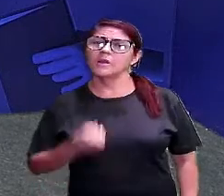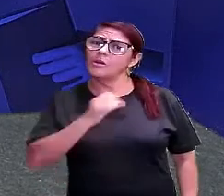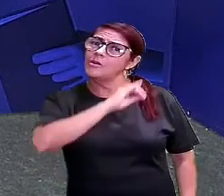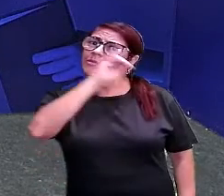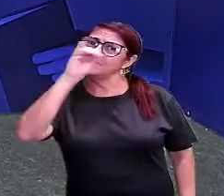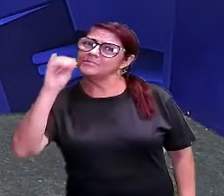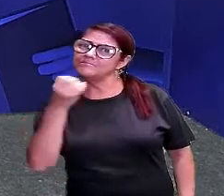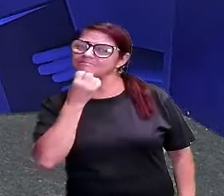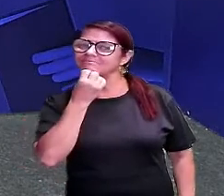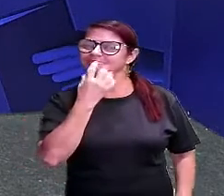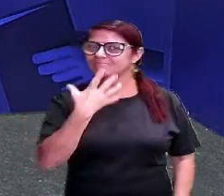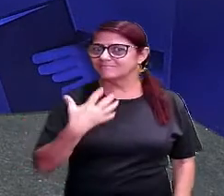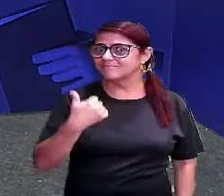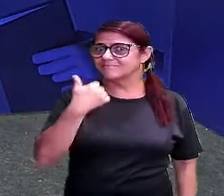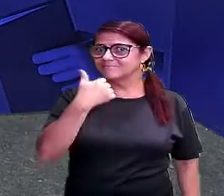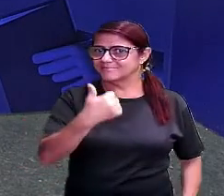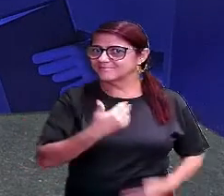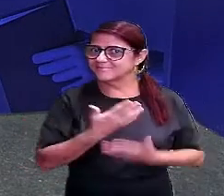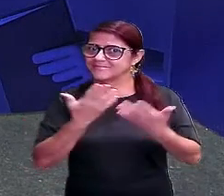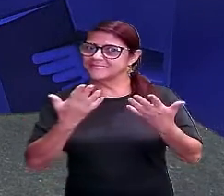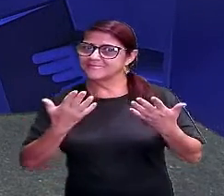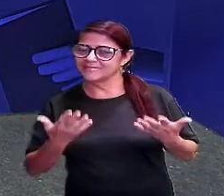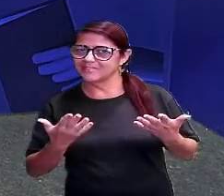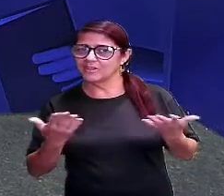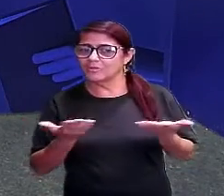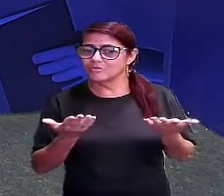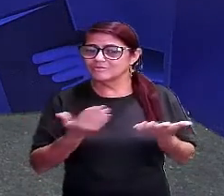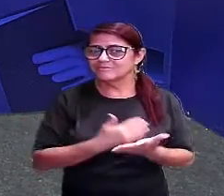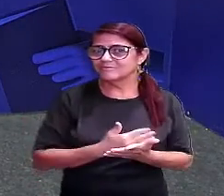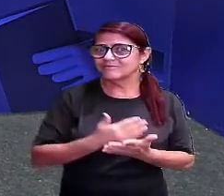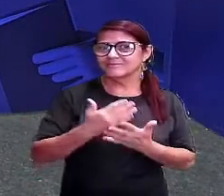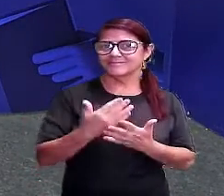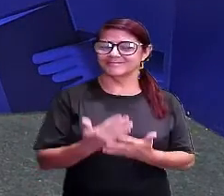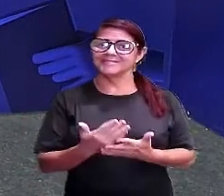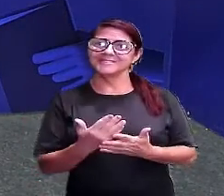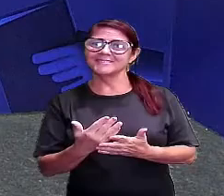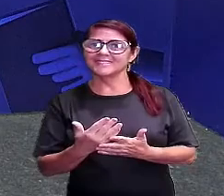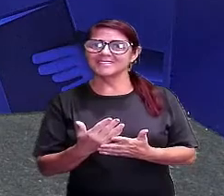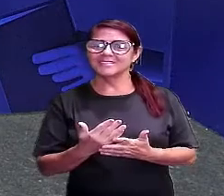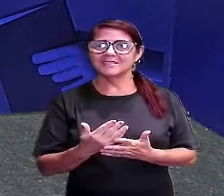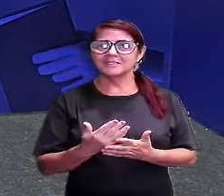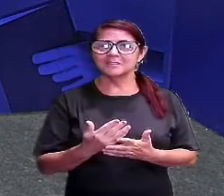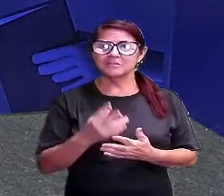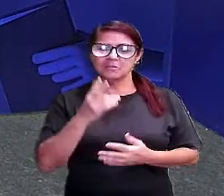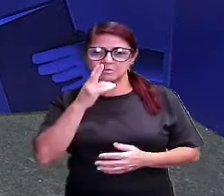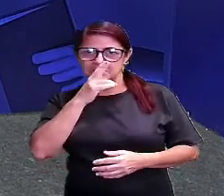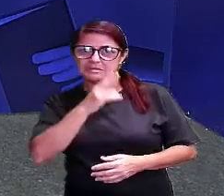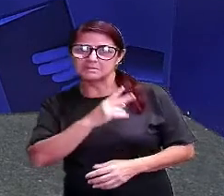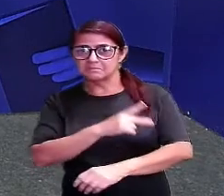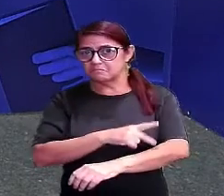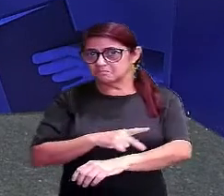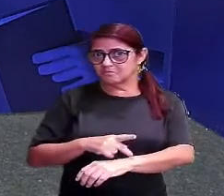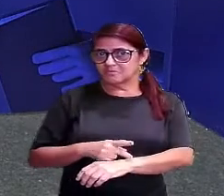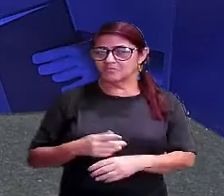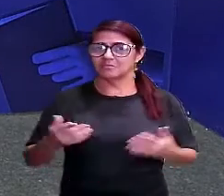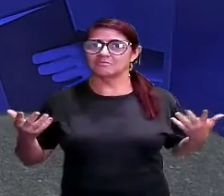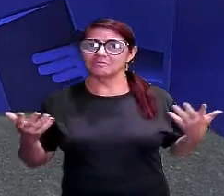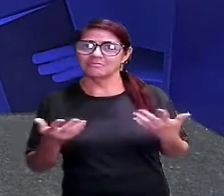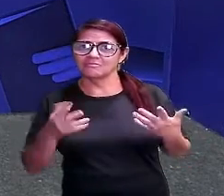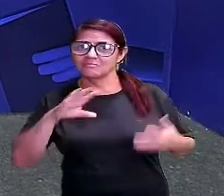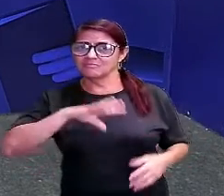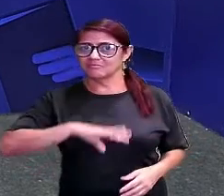Olá pessoal, tudo bem com vocês? Vamos dar início à nossa aula de fortalecimento pedagógico. E na nossa aula de